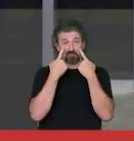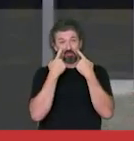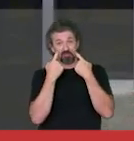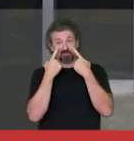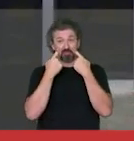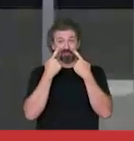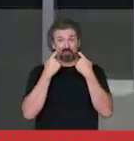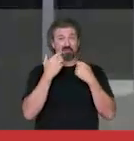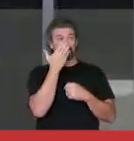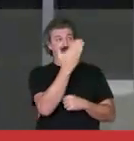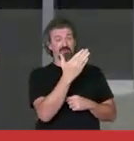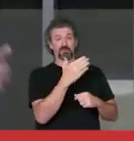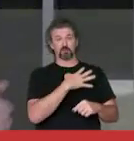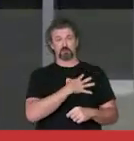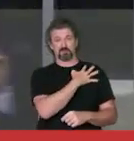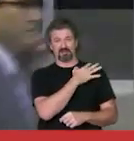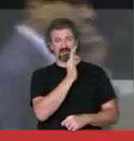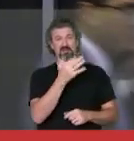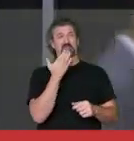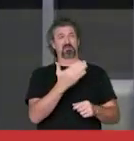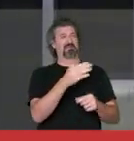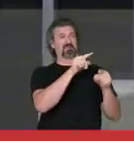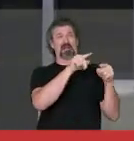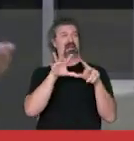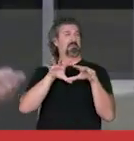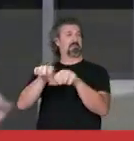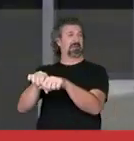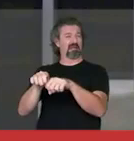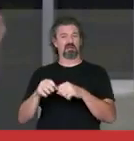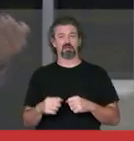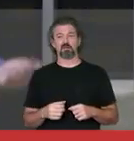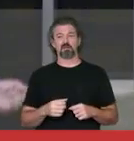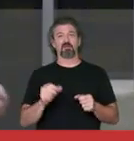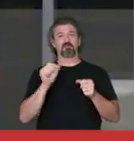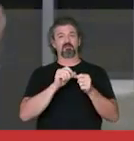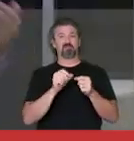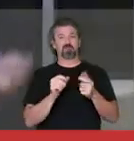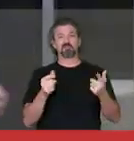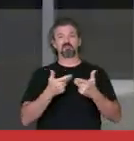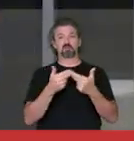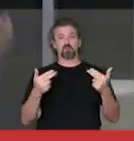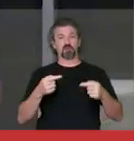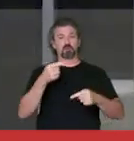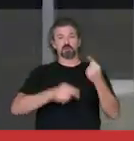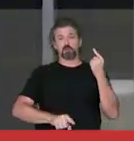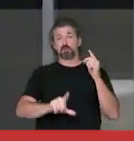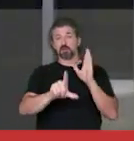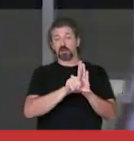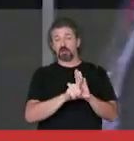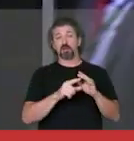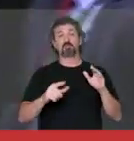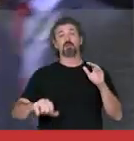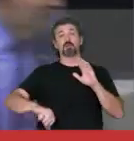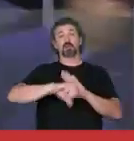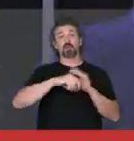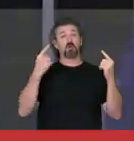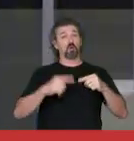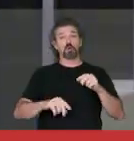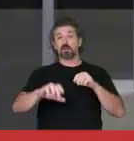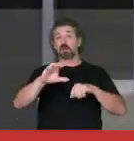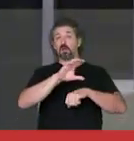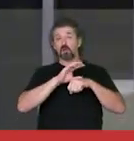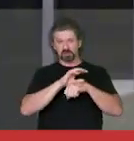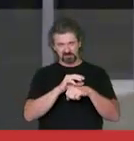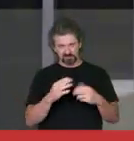aos quartéis, pedindo intervenção militar, fazendo atos que são contra a legislação e contra a Constituição. E